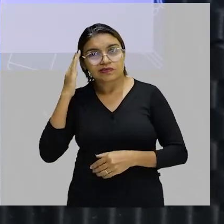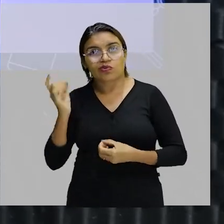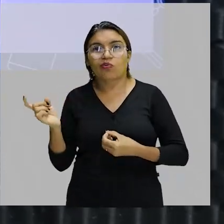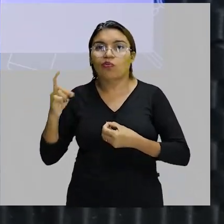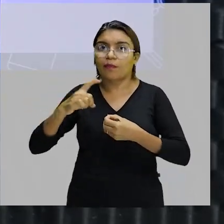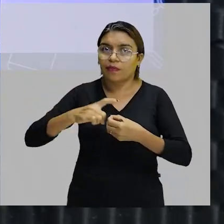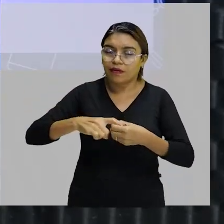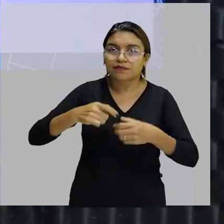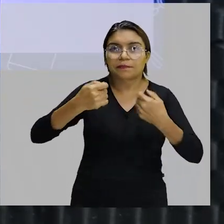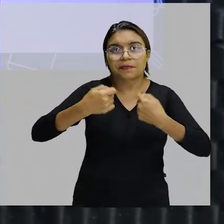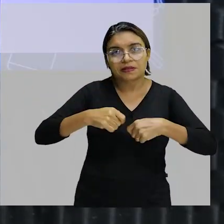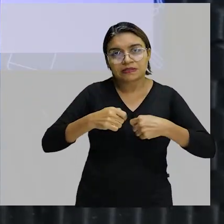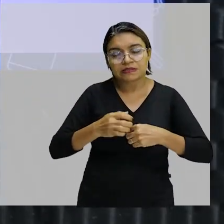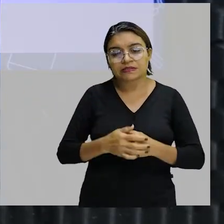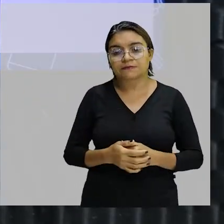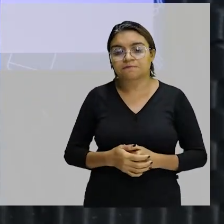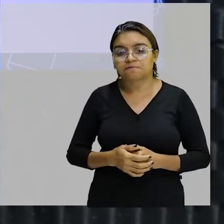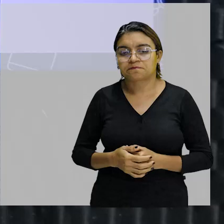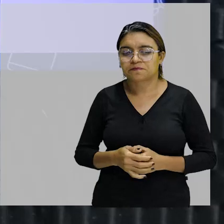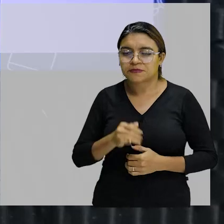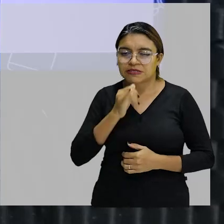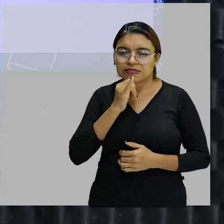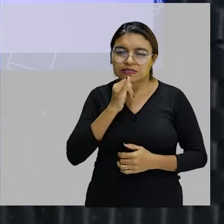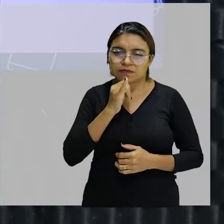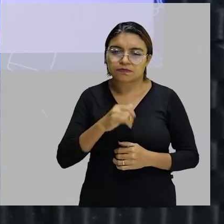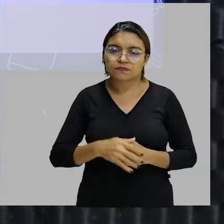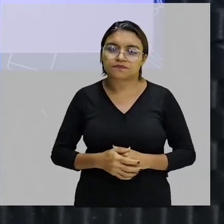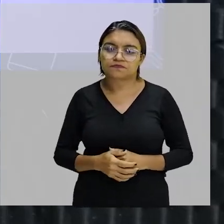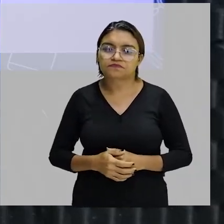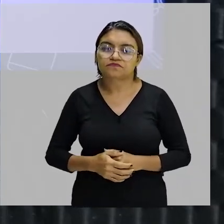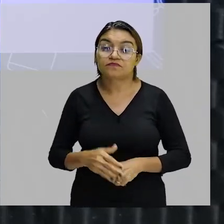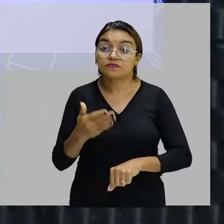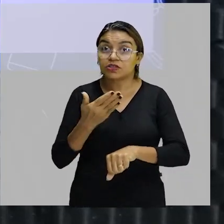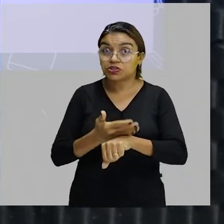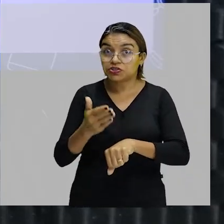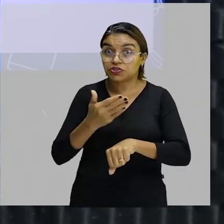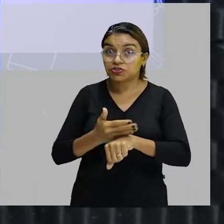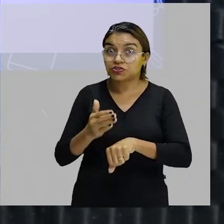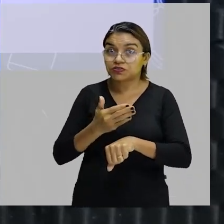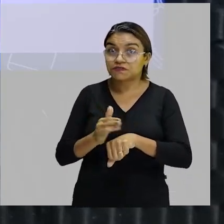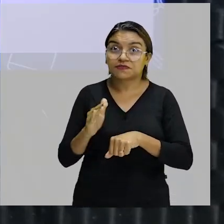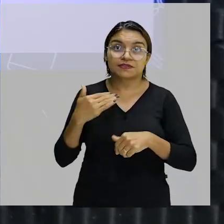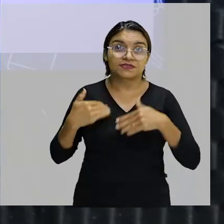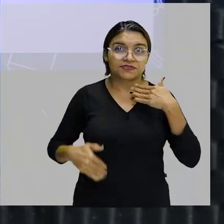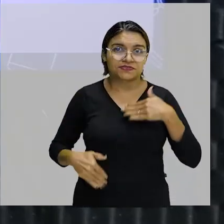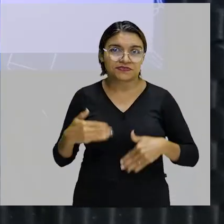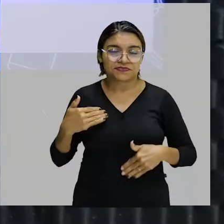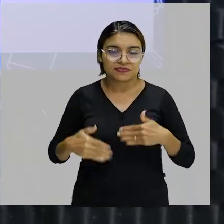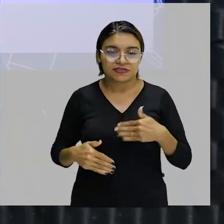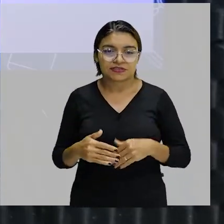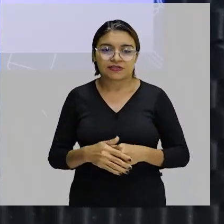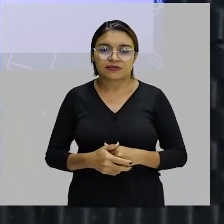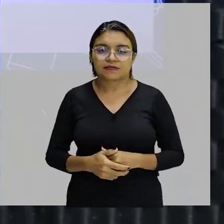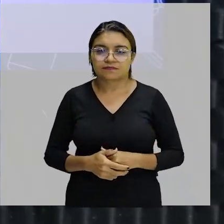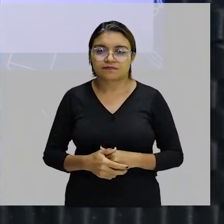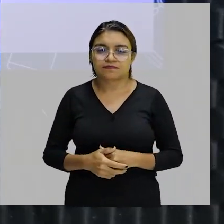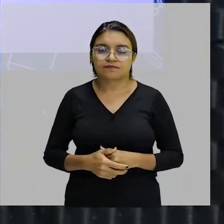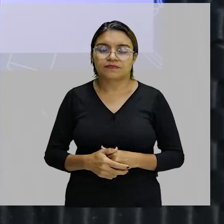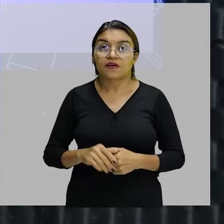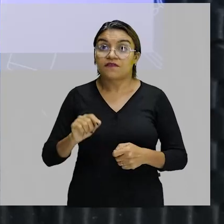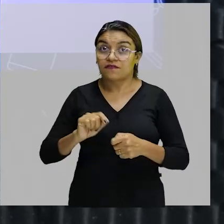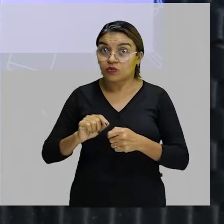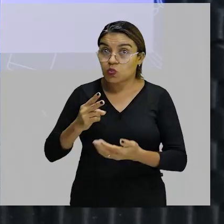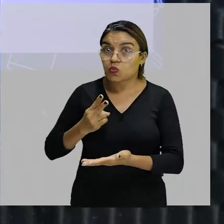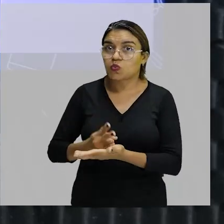inicial. Vamos circular aqui algumas expressões. A atividade física, quando ela é praticada de